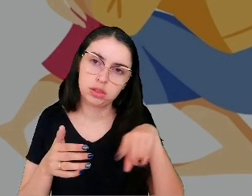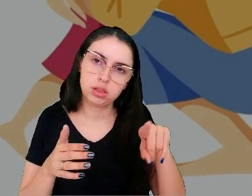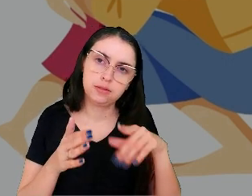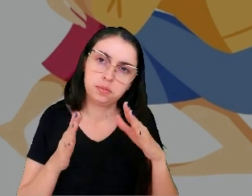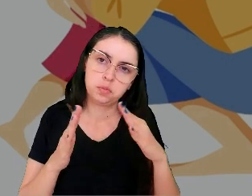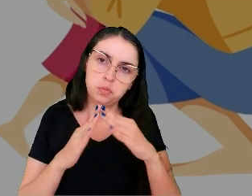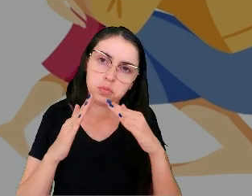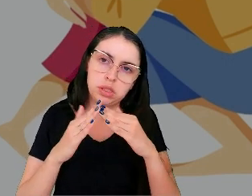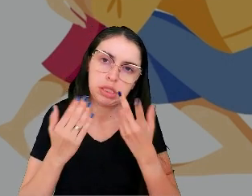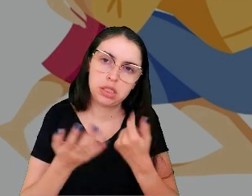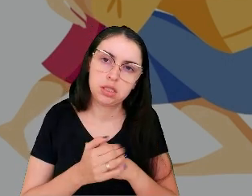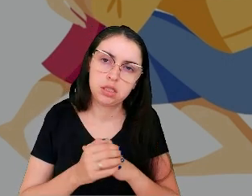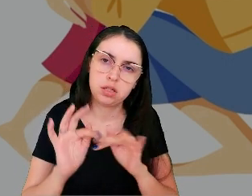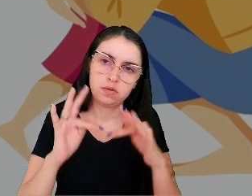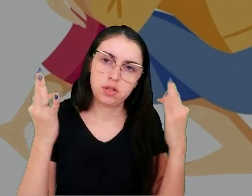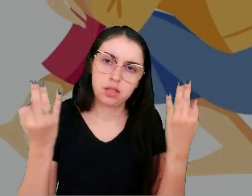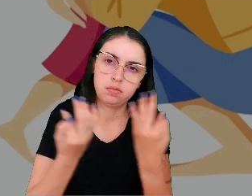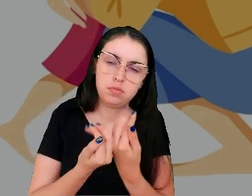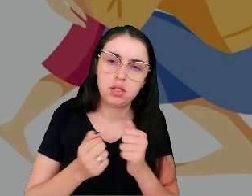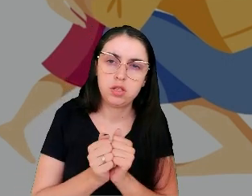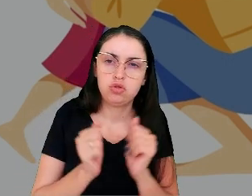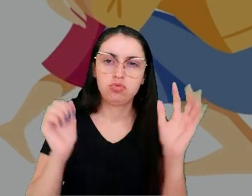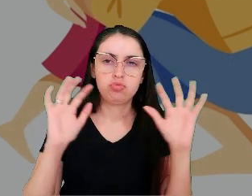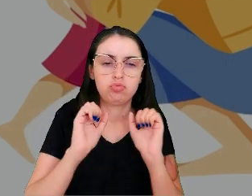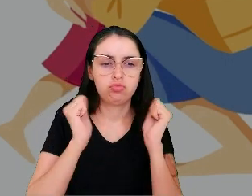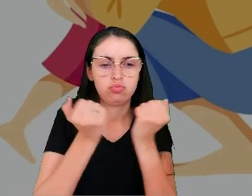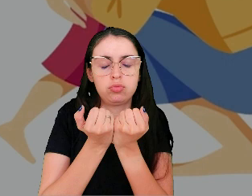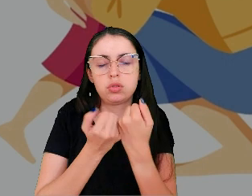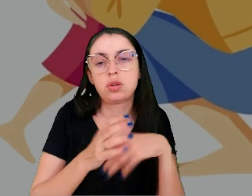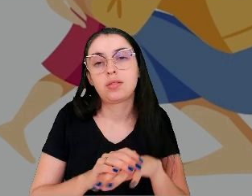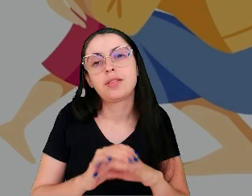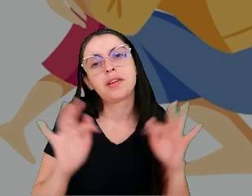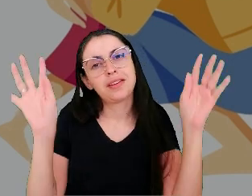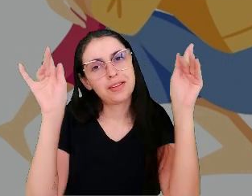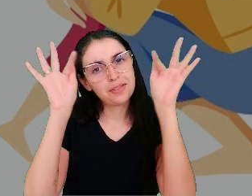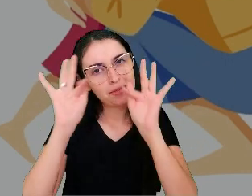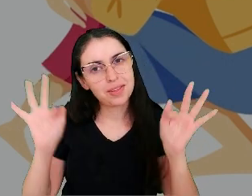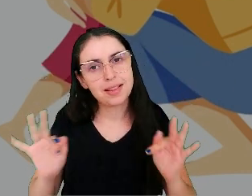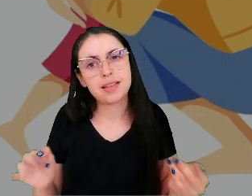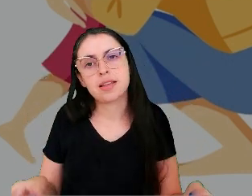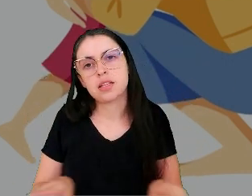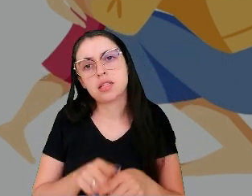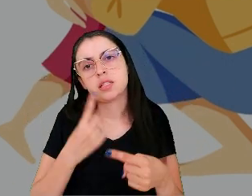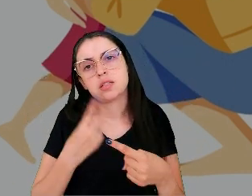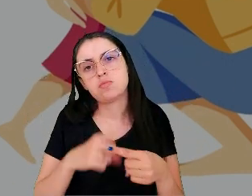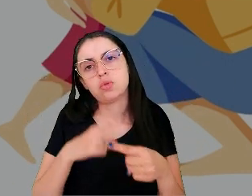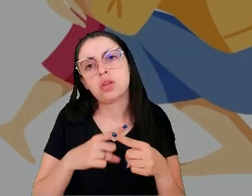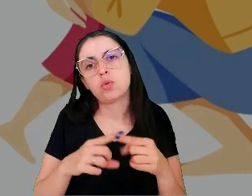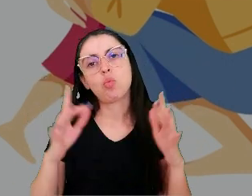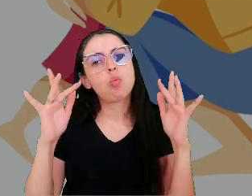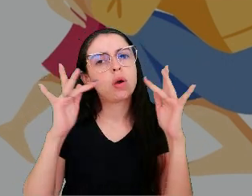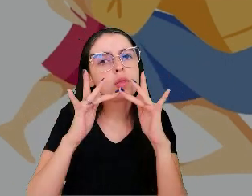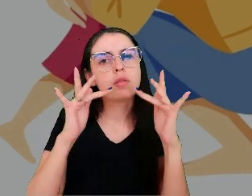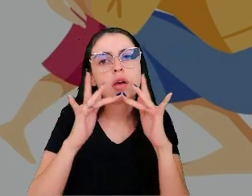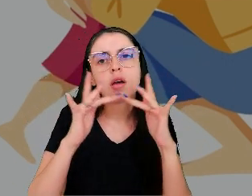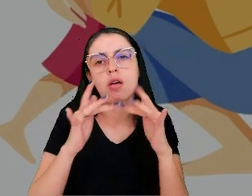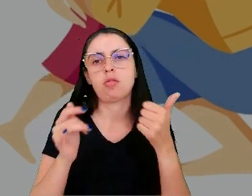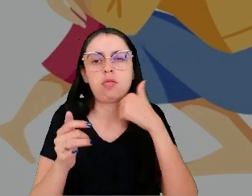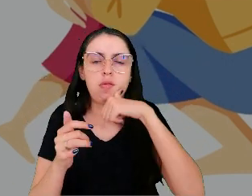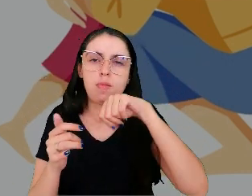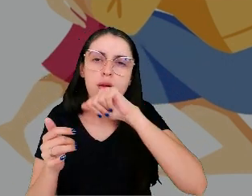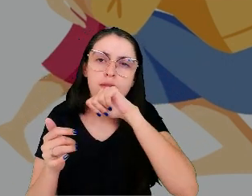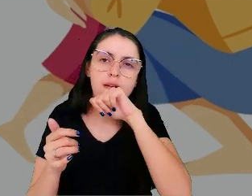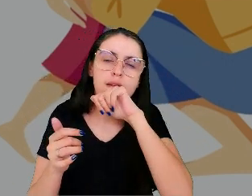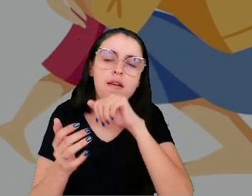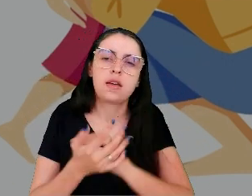Isso. Que é a família reunida. Essa foto é muito feliz, porque, como a gente falou, é o contato materno, né?